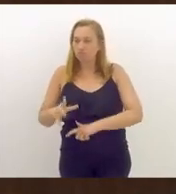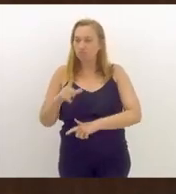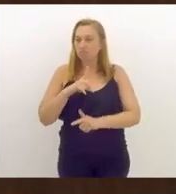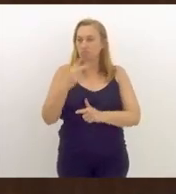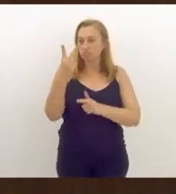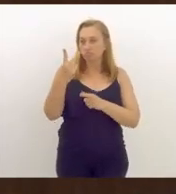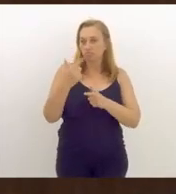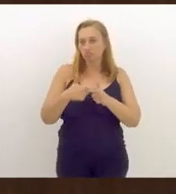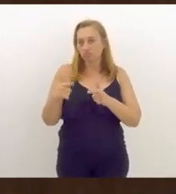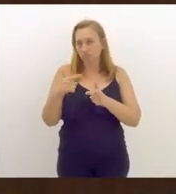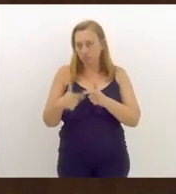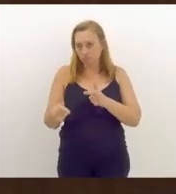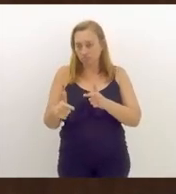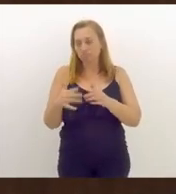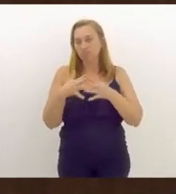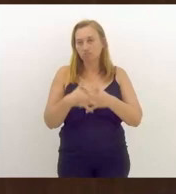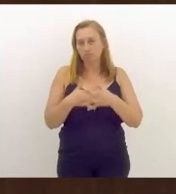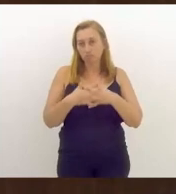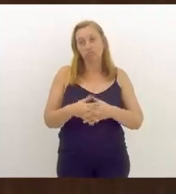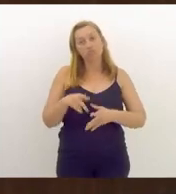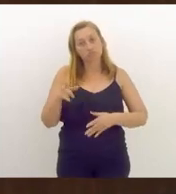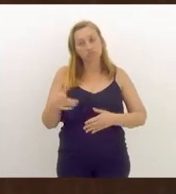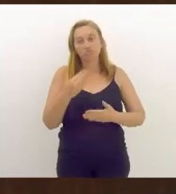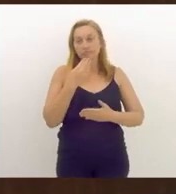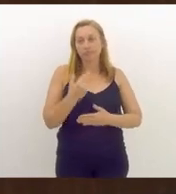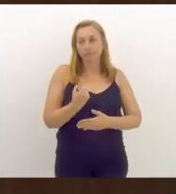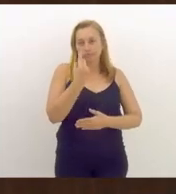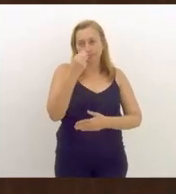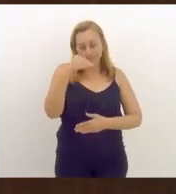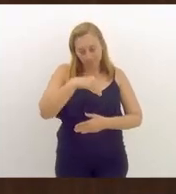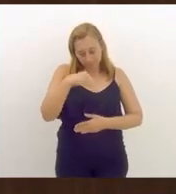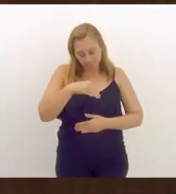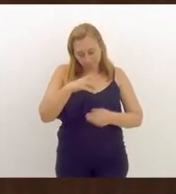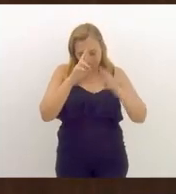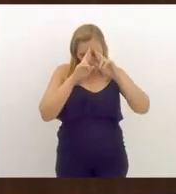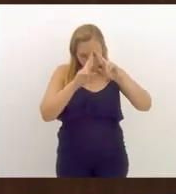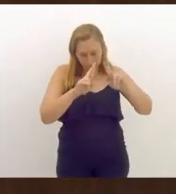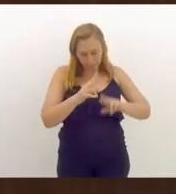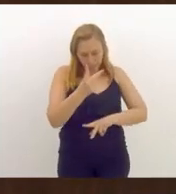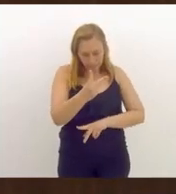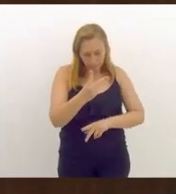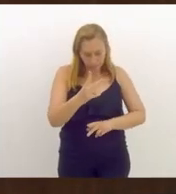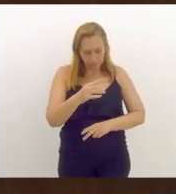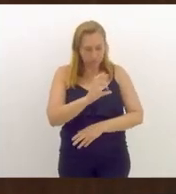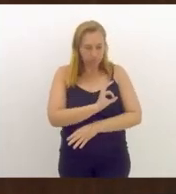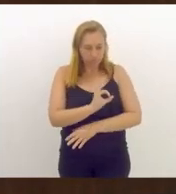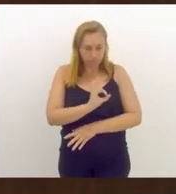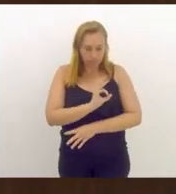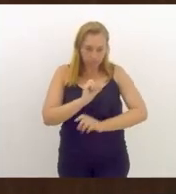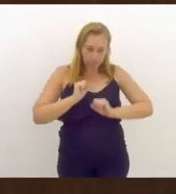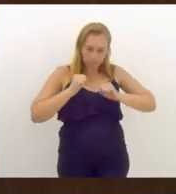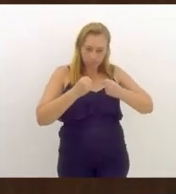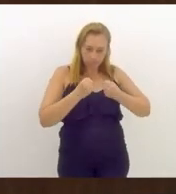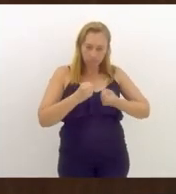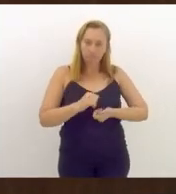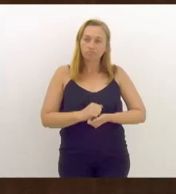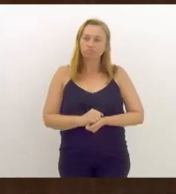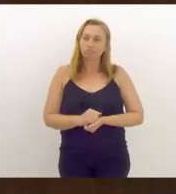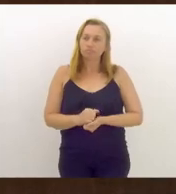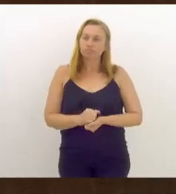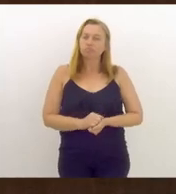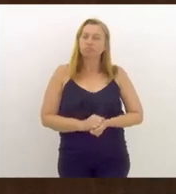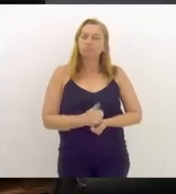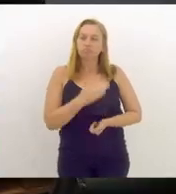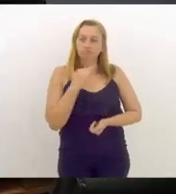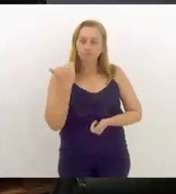problemas complicados ali eu gostaria de pedir o senhor respeita os dois cabos Dois Guerreiros perderam suas vidas por